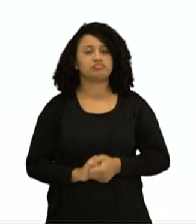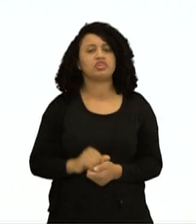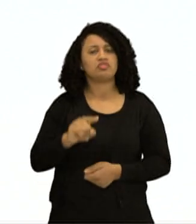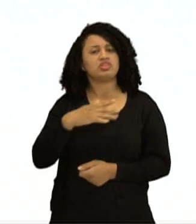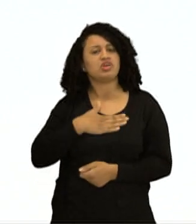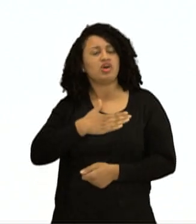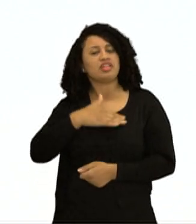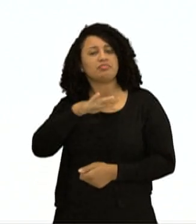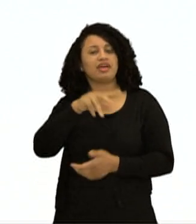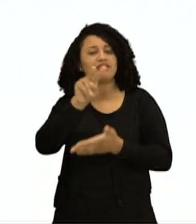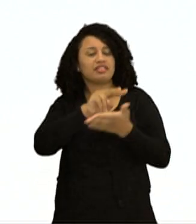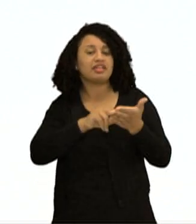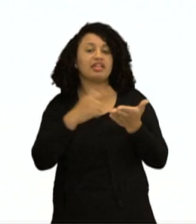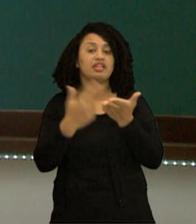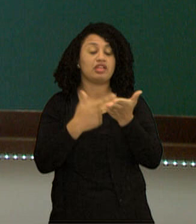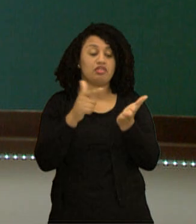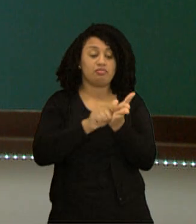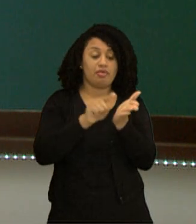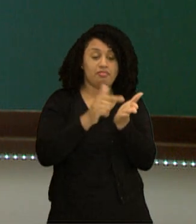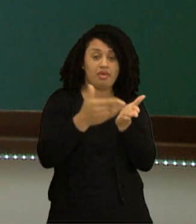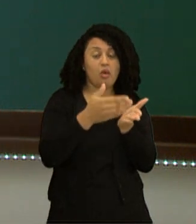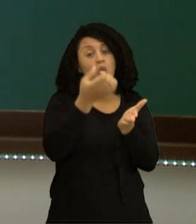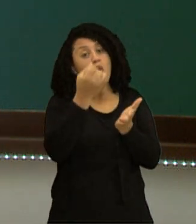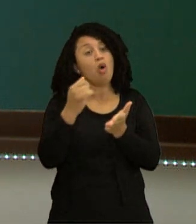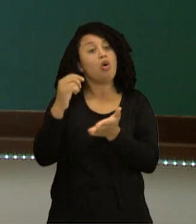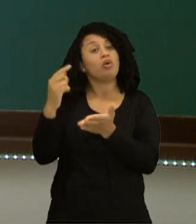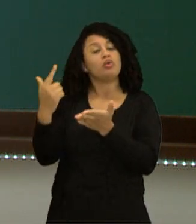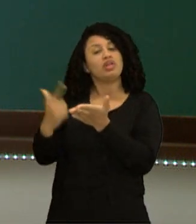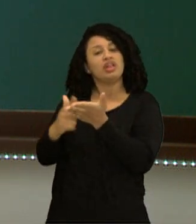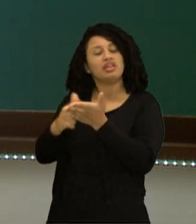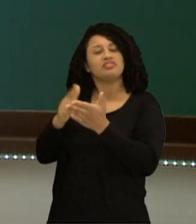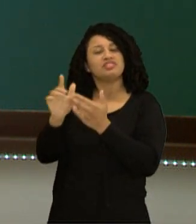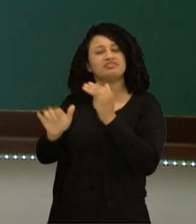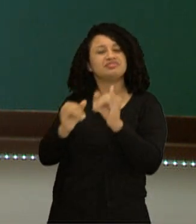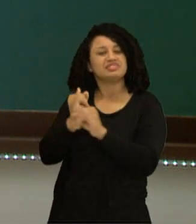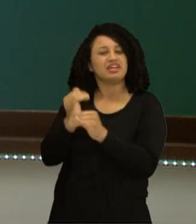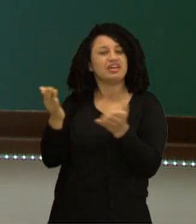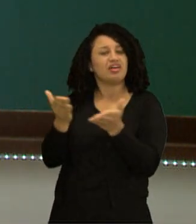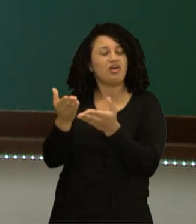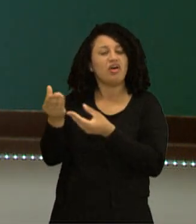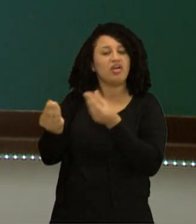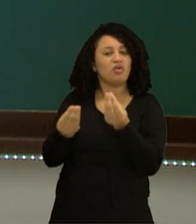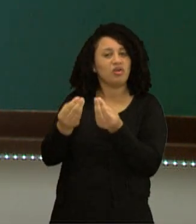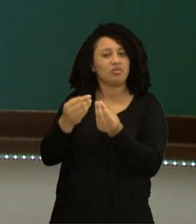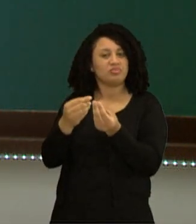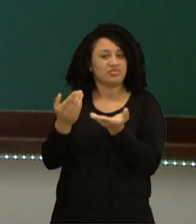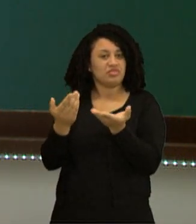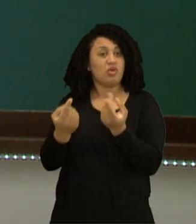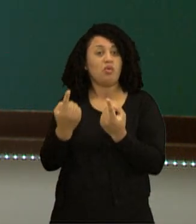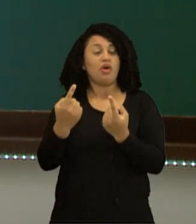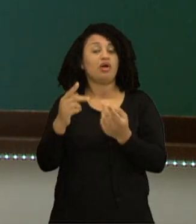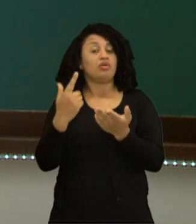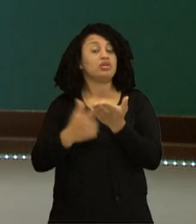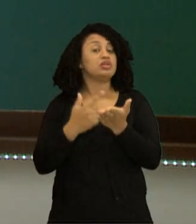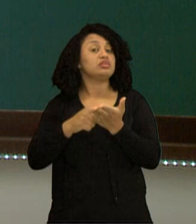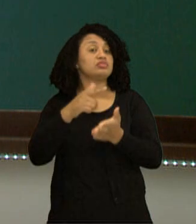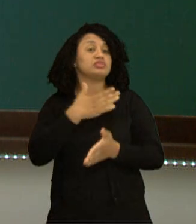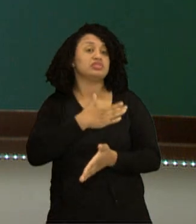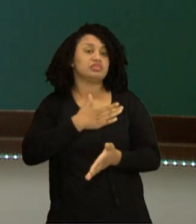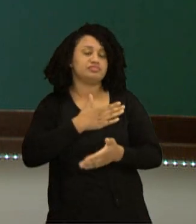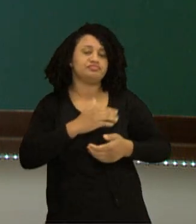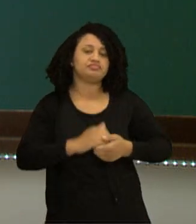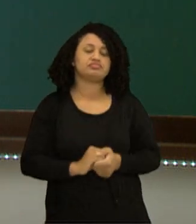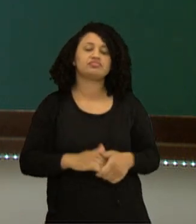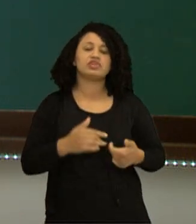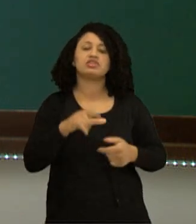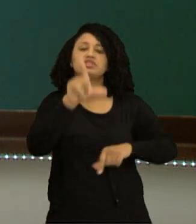mais de ler os livros impressos ou os livros online? Como é que você faz? Quais livros você gosta de ler? E quando você vai pegar